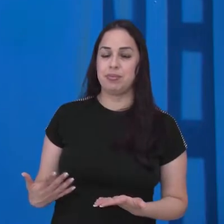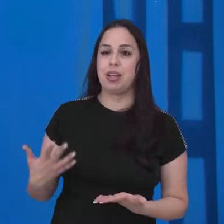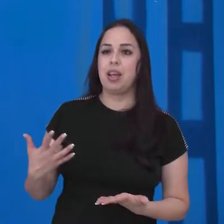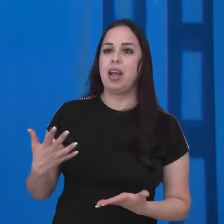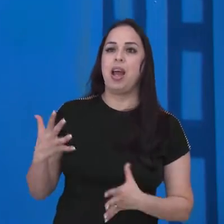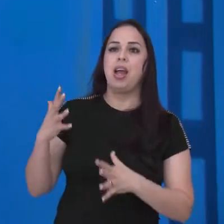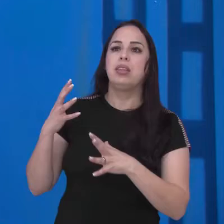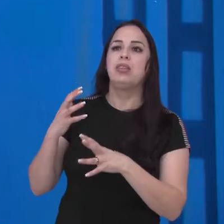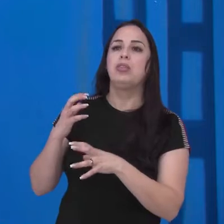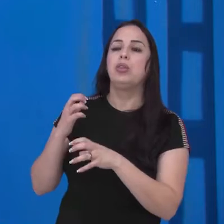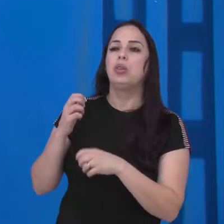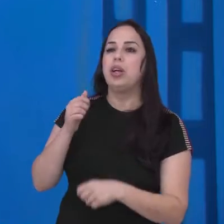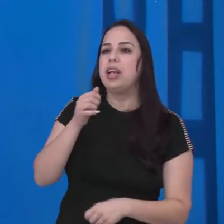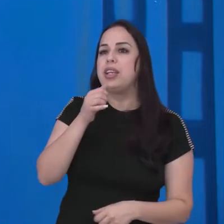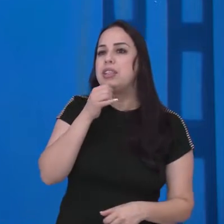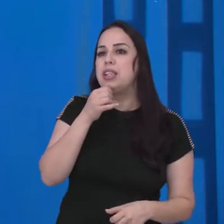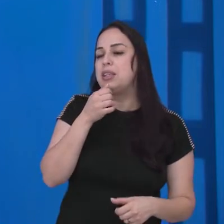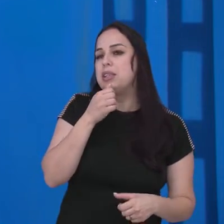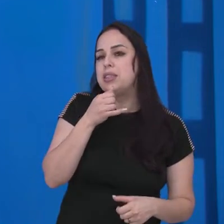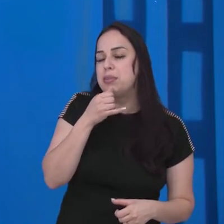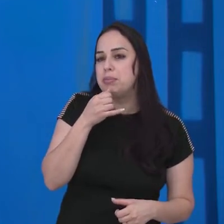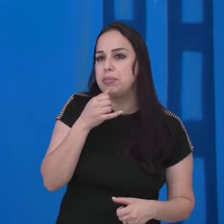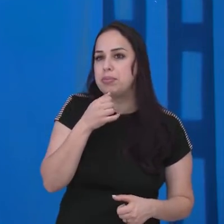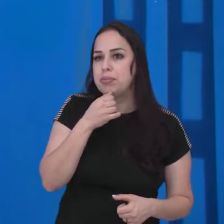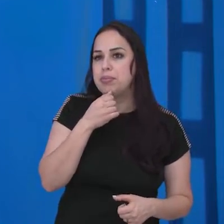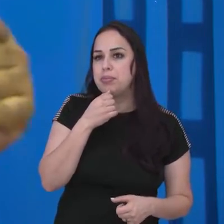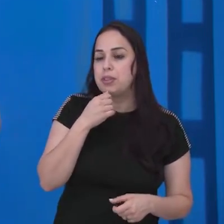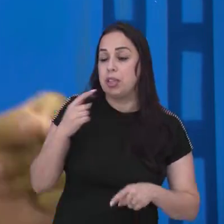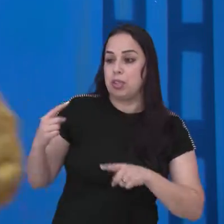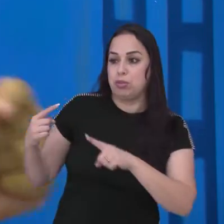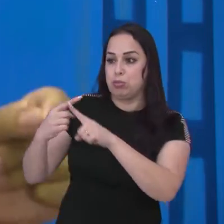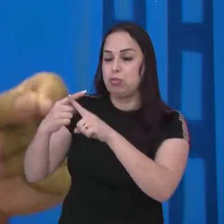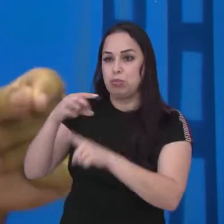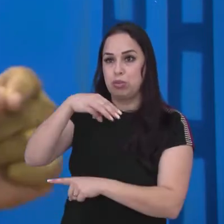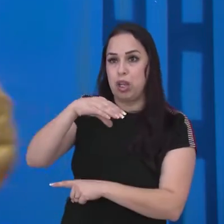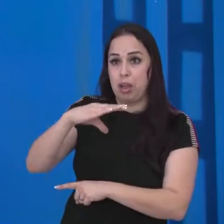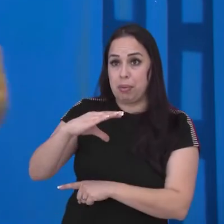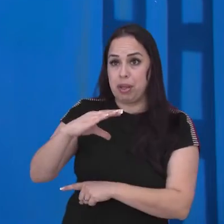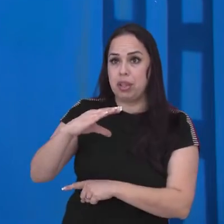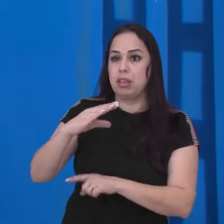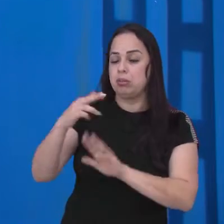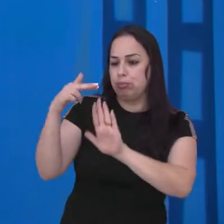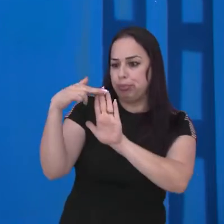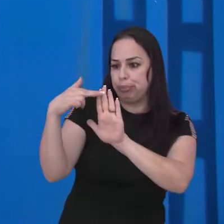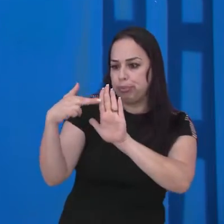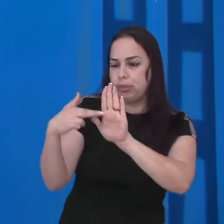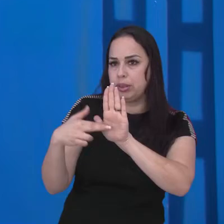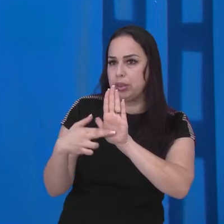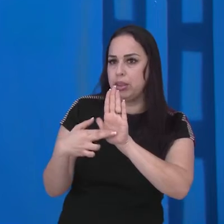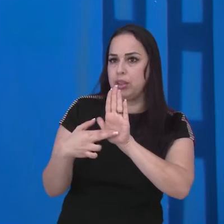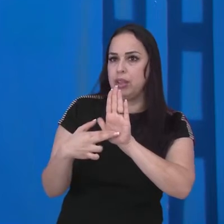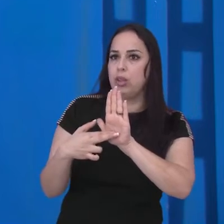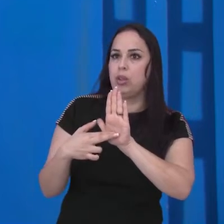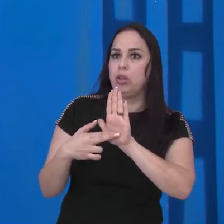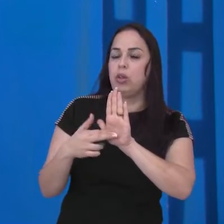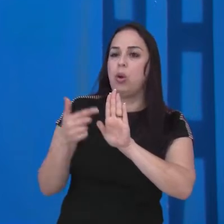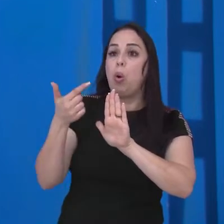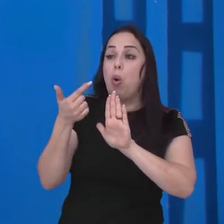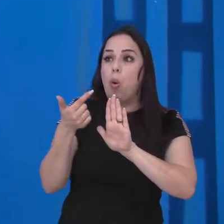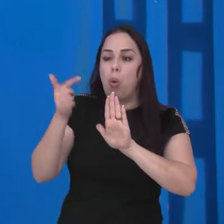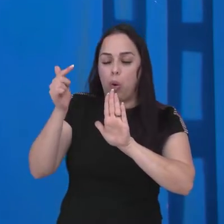Ela não ganhou 3 prêmios, por quê? Porque ela justifica por conta de um confronto de MC. Justifica